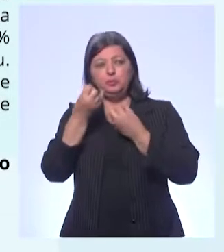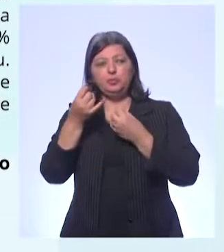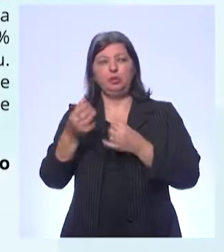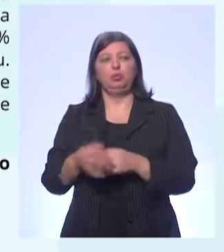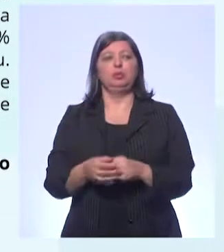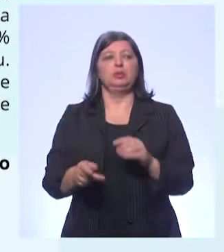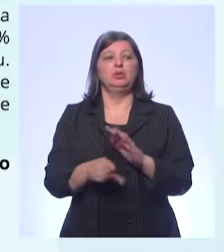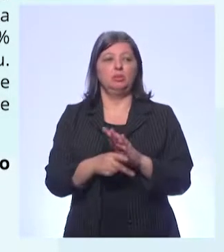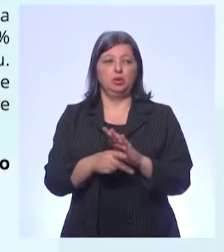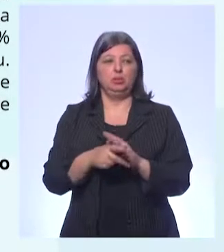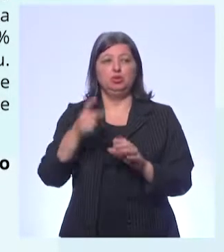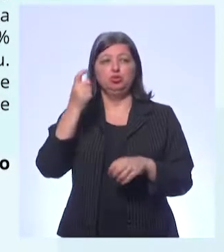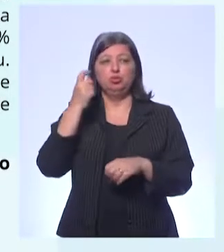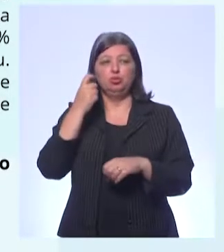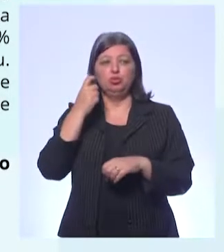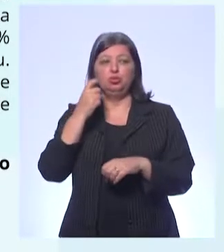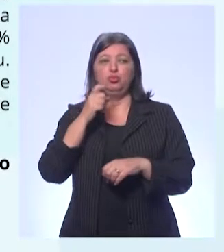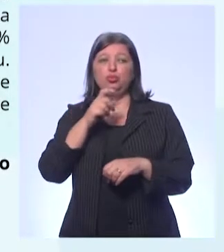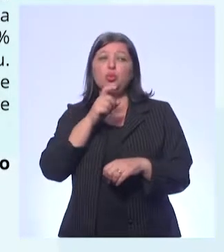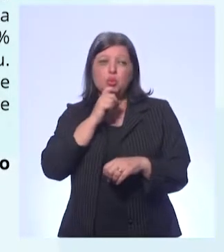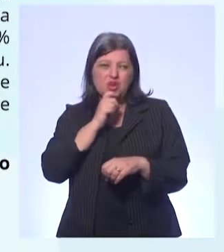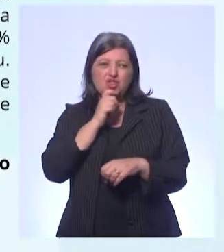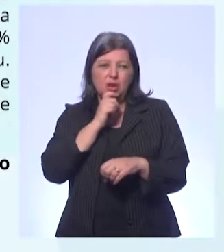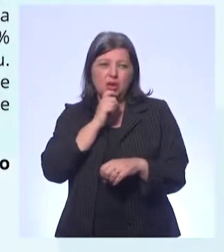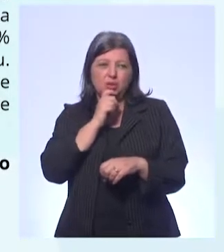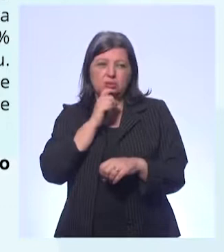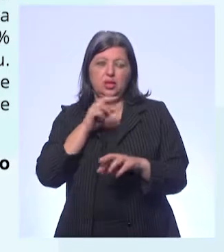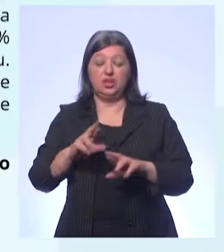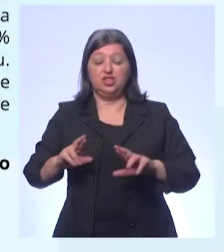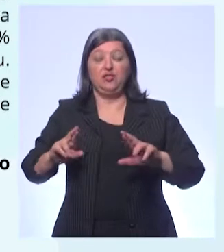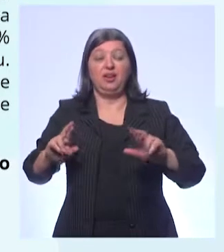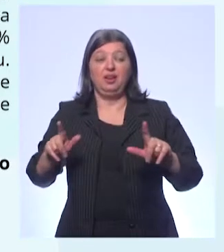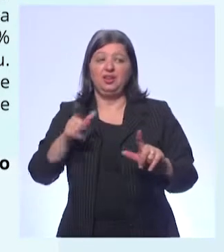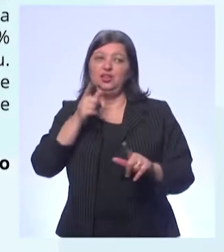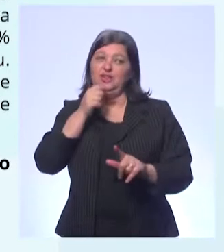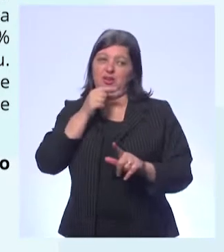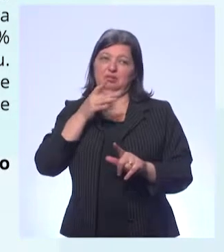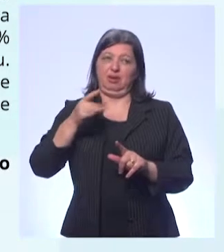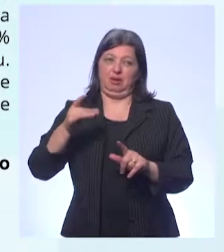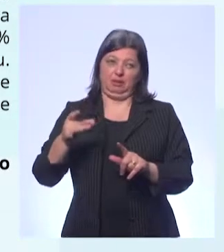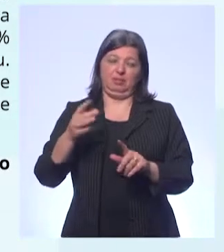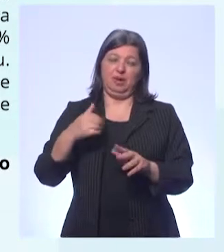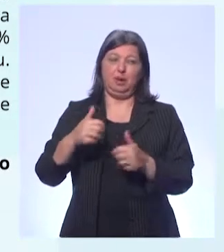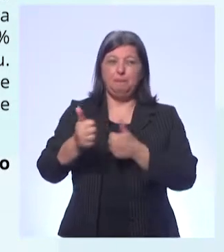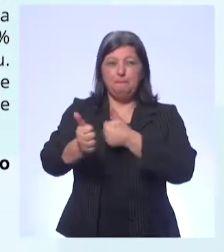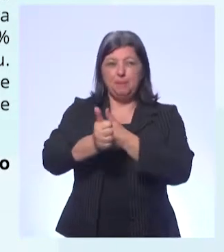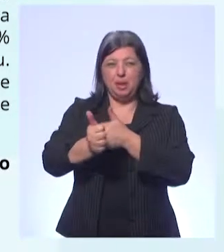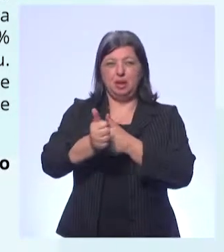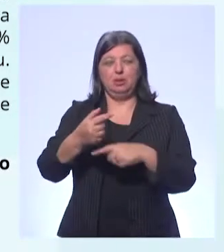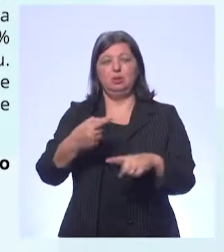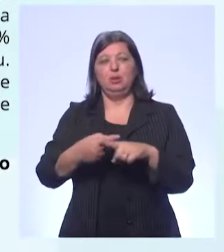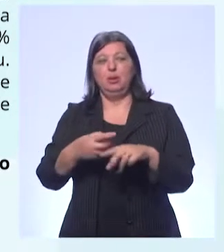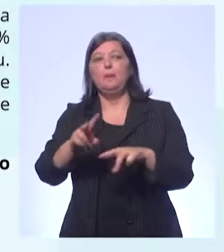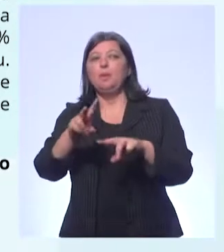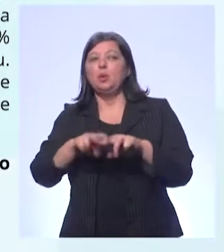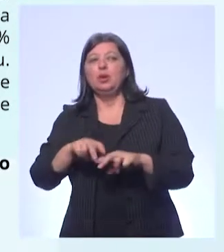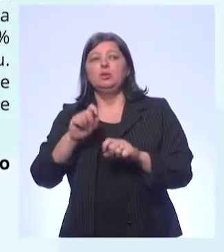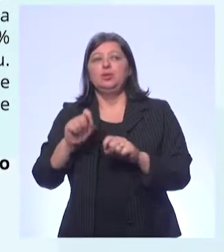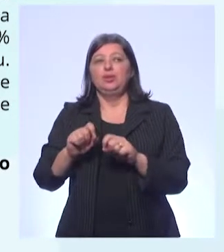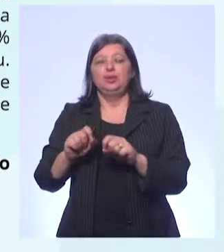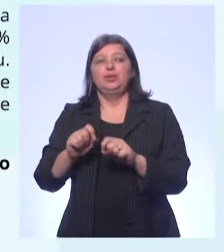A densidade do gelo é diferente da densidade da água, porém, são densidades bem próximas, por isso que o gelo não